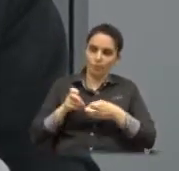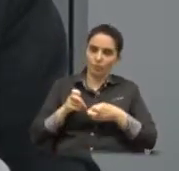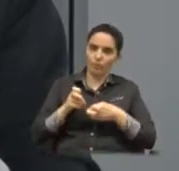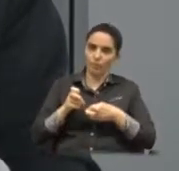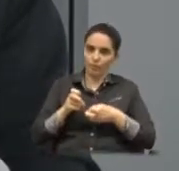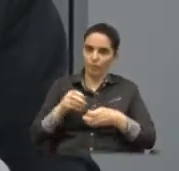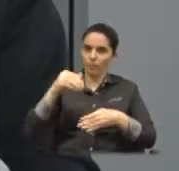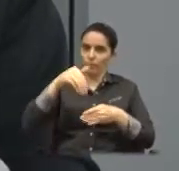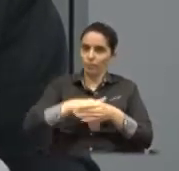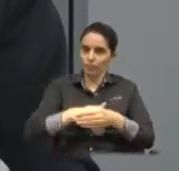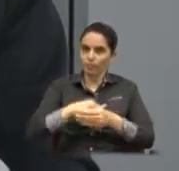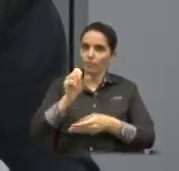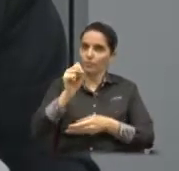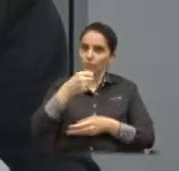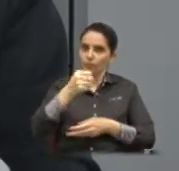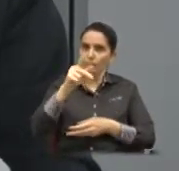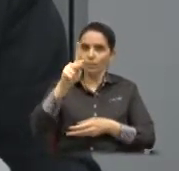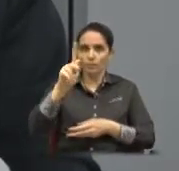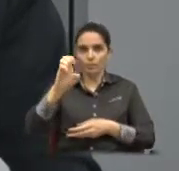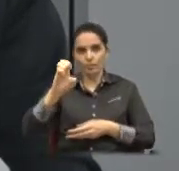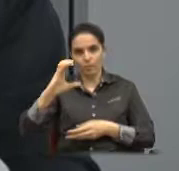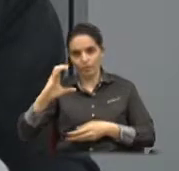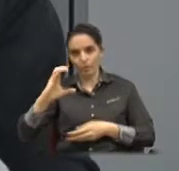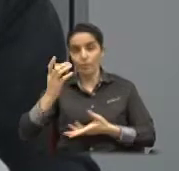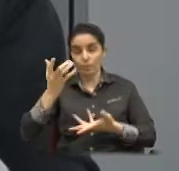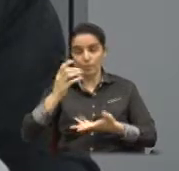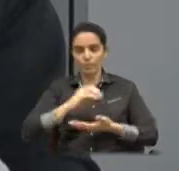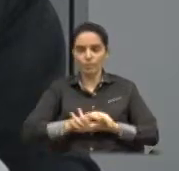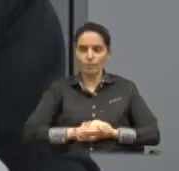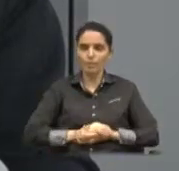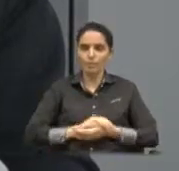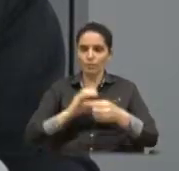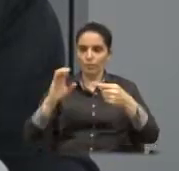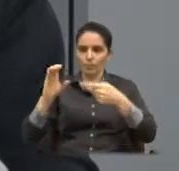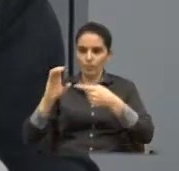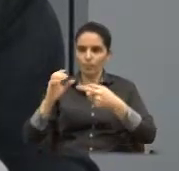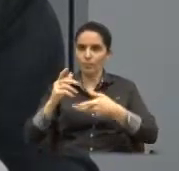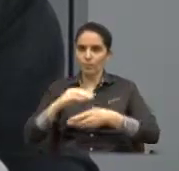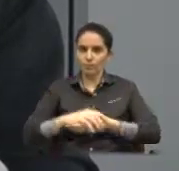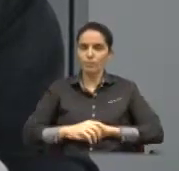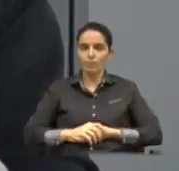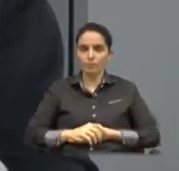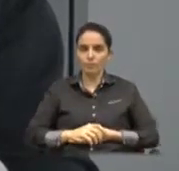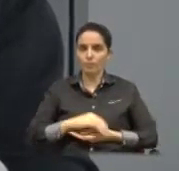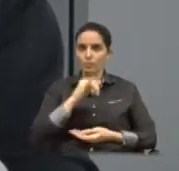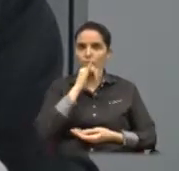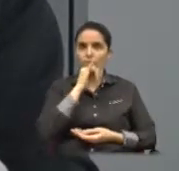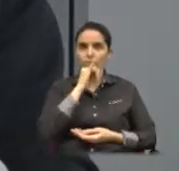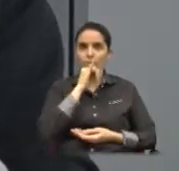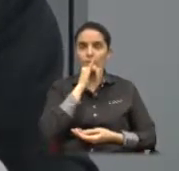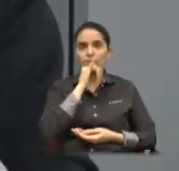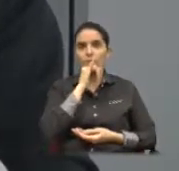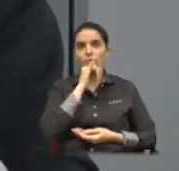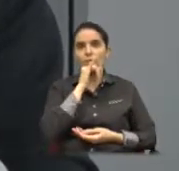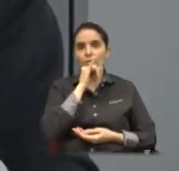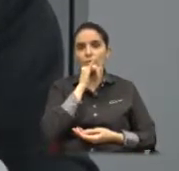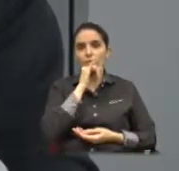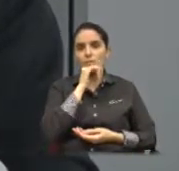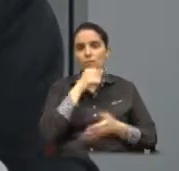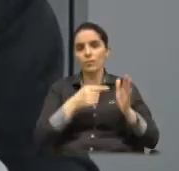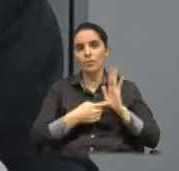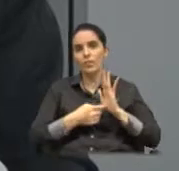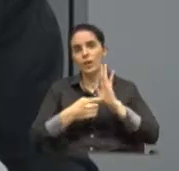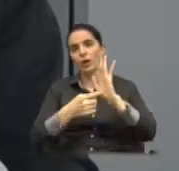favor dessa PEC. Então, acho que compete a nós aqui darmos o exemplo, mostrando